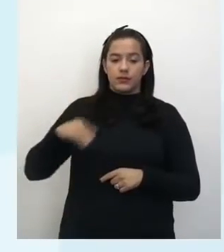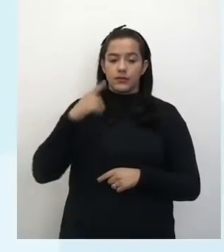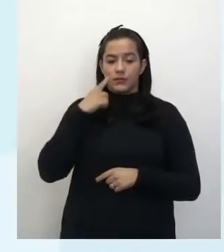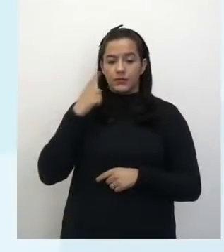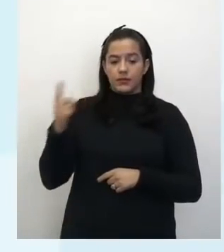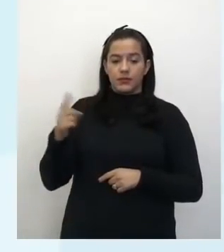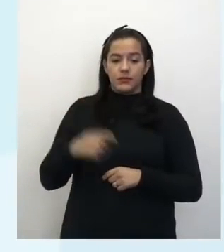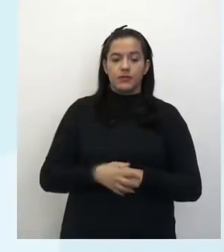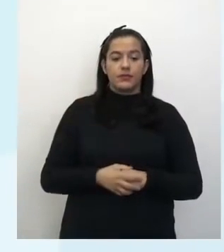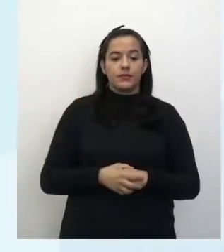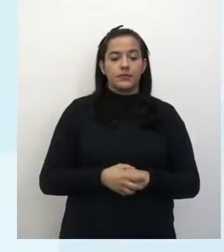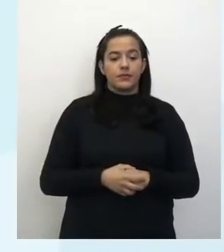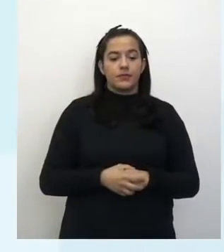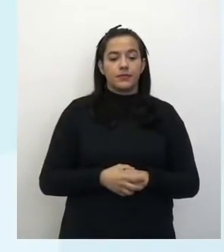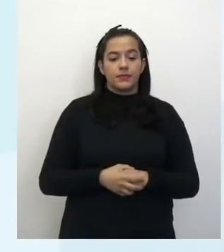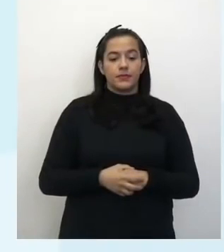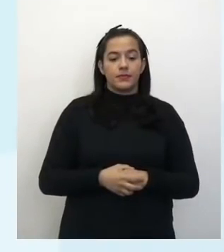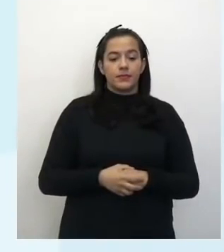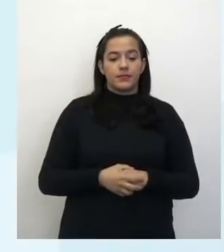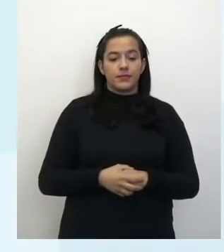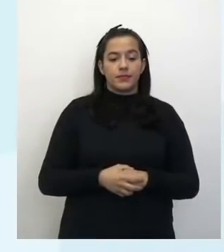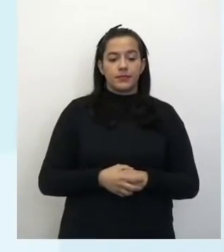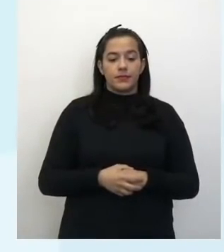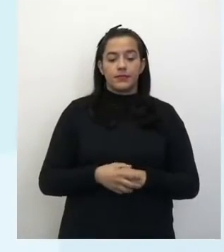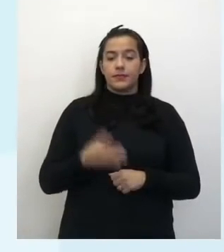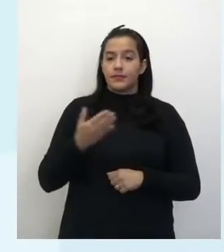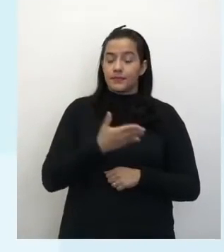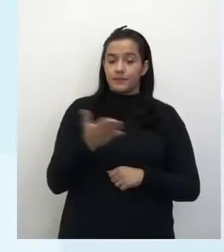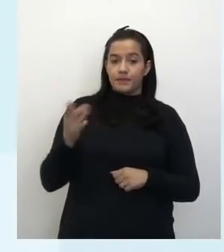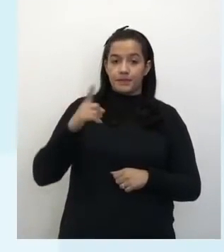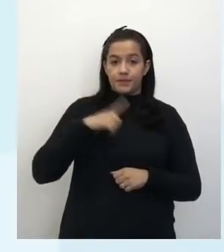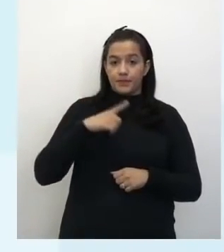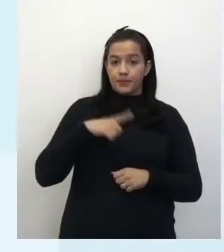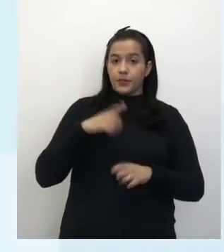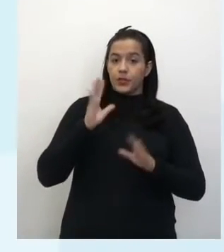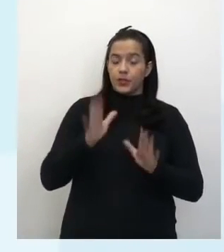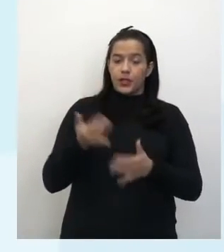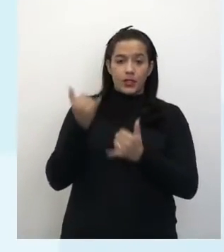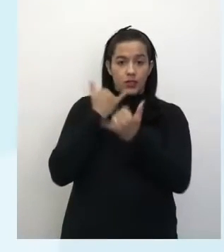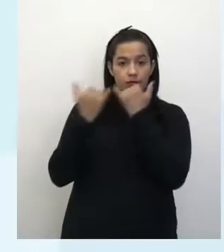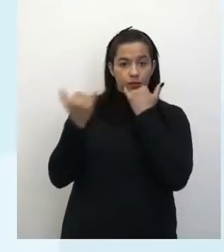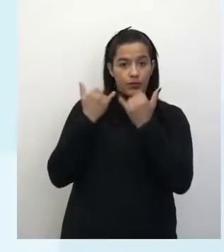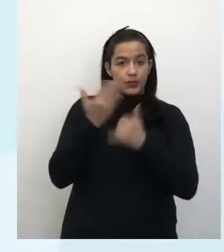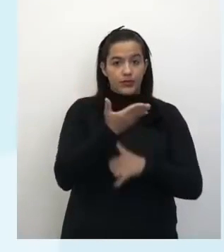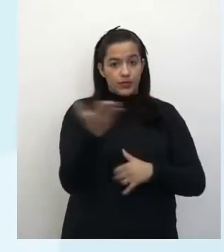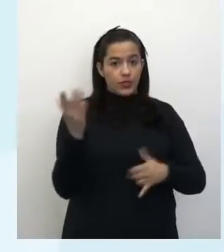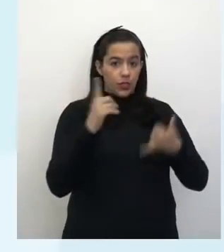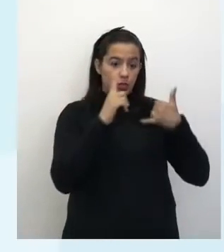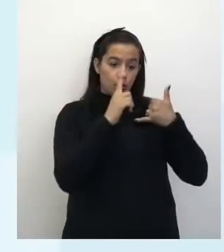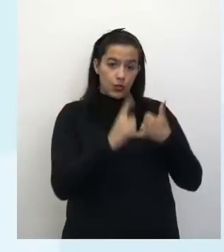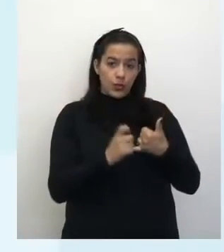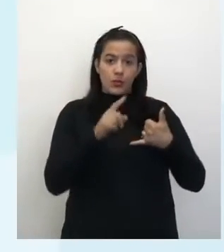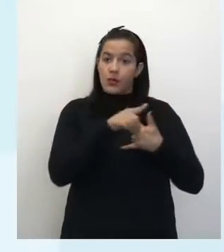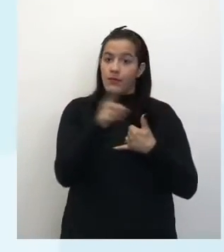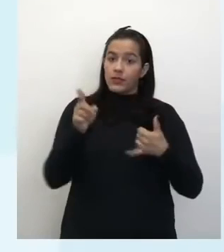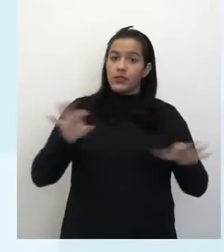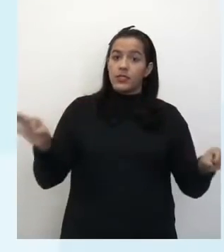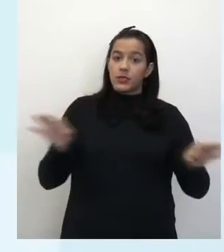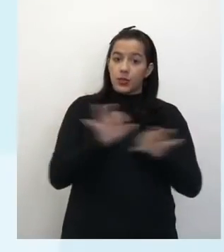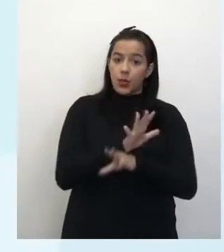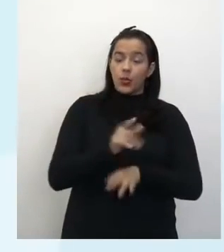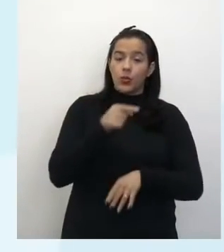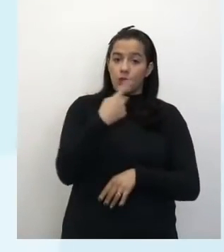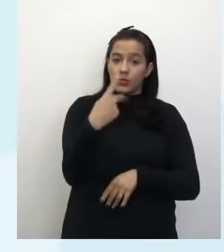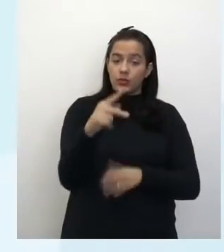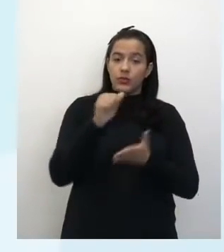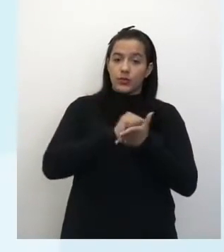aqui dentro dele. E aí, jovem, eu vou falar para você, ó, já tira um print dessas informações para você poder concluir essa atividade lá